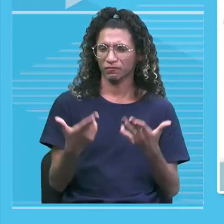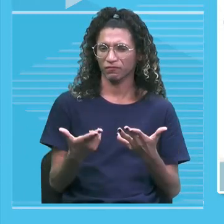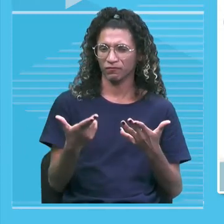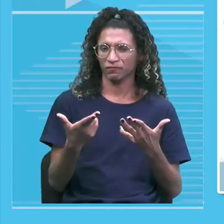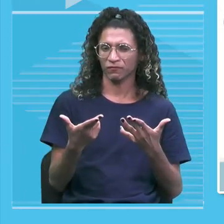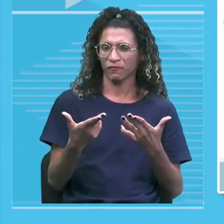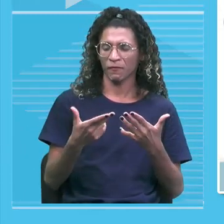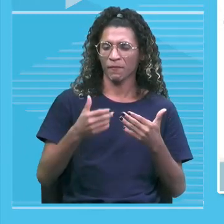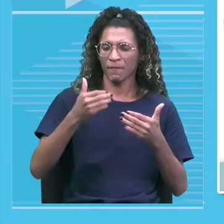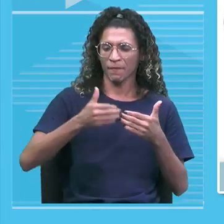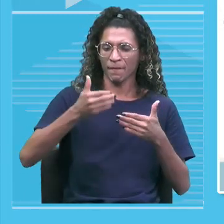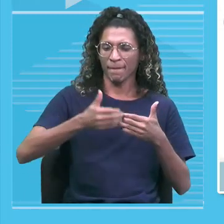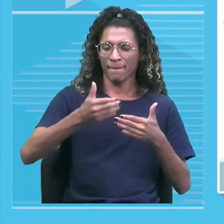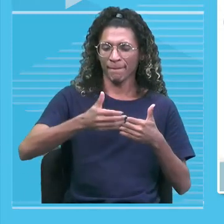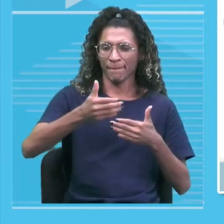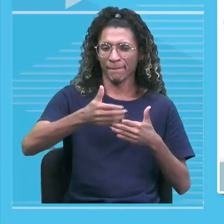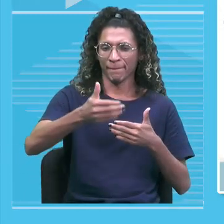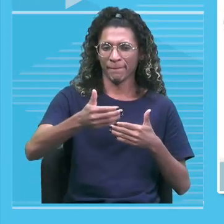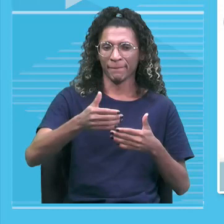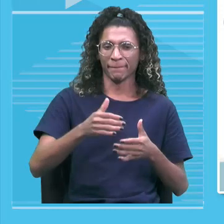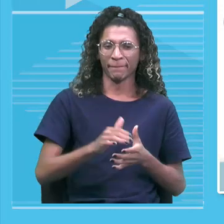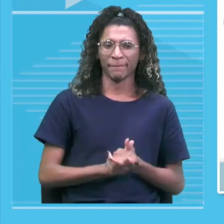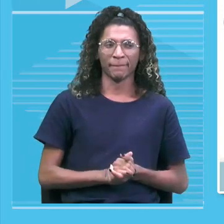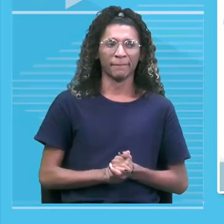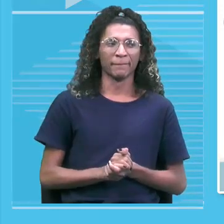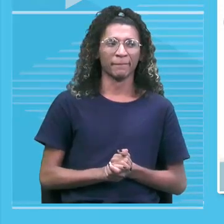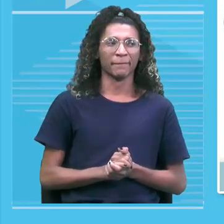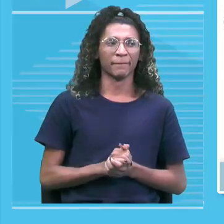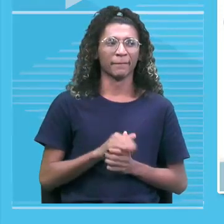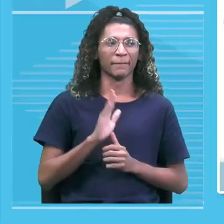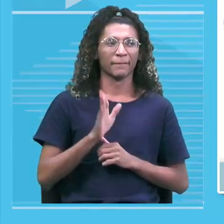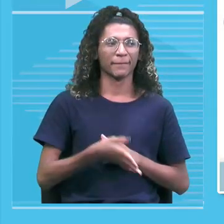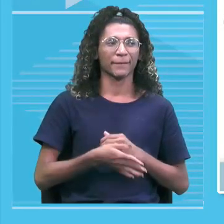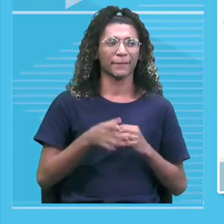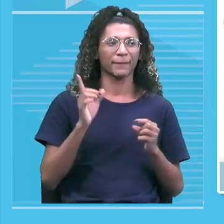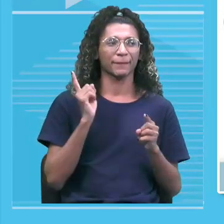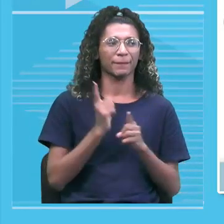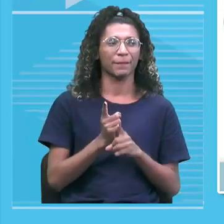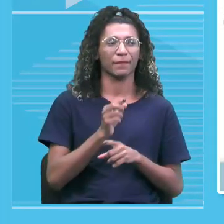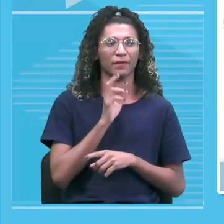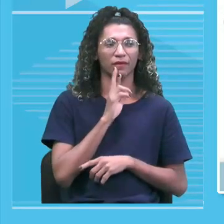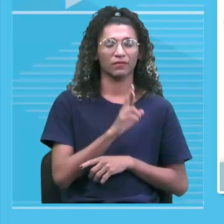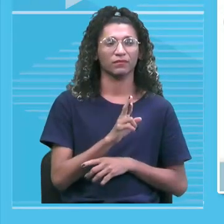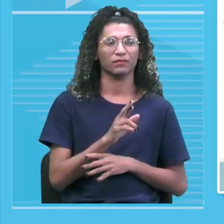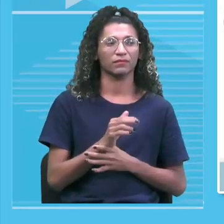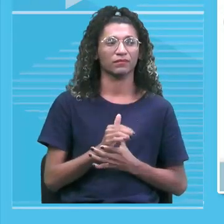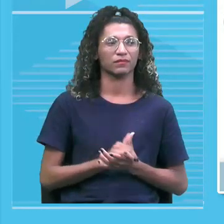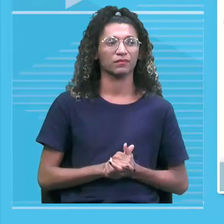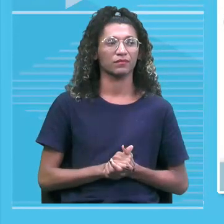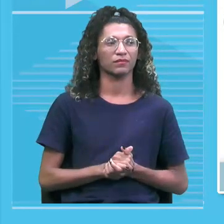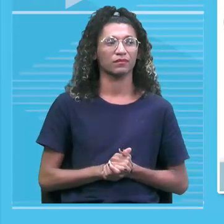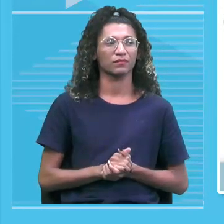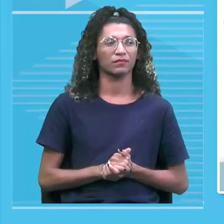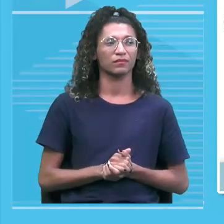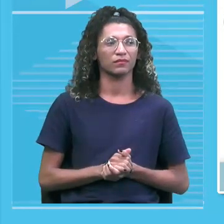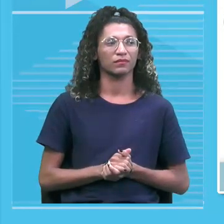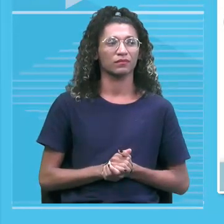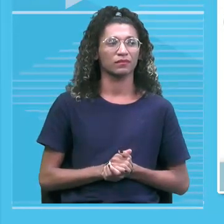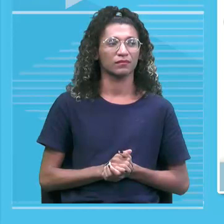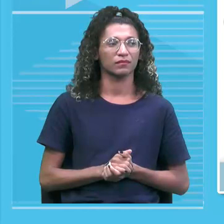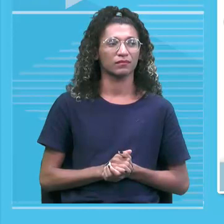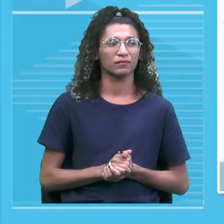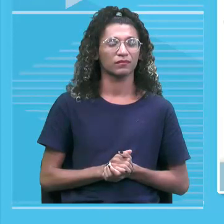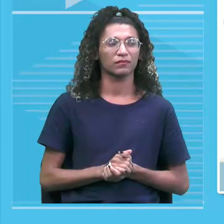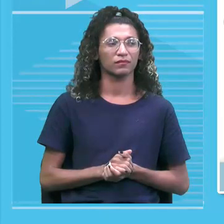Opa aqui já temos a nossa resposta aqui a gente já possui o nosso